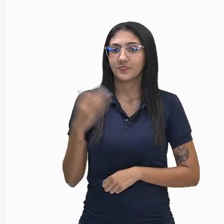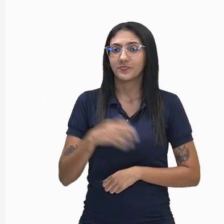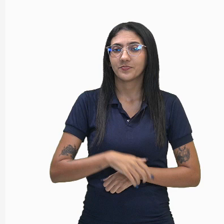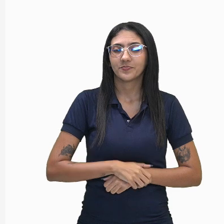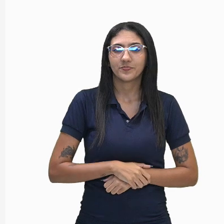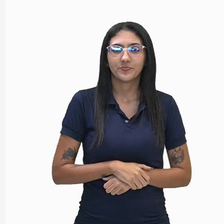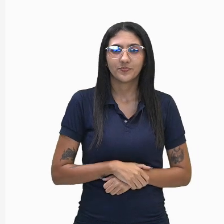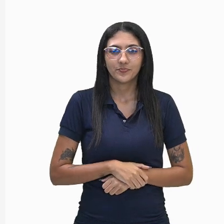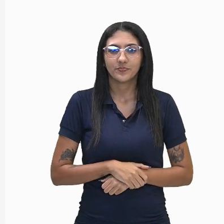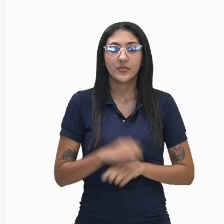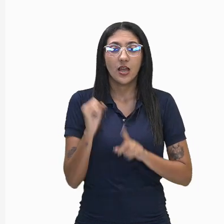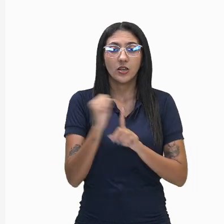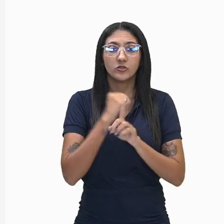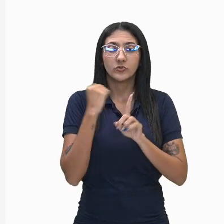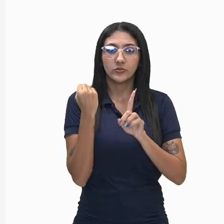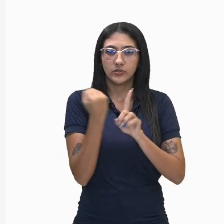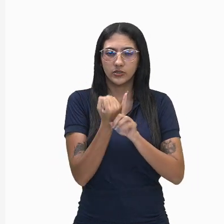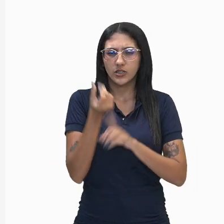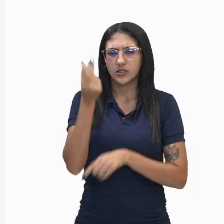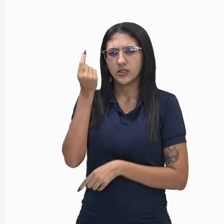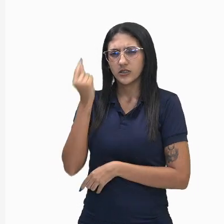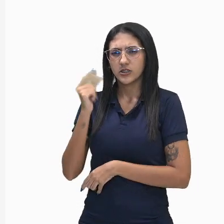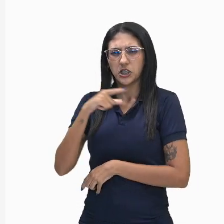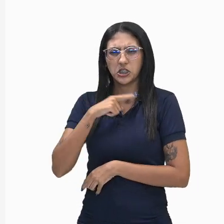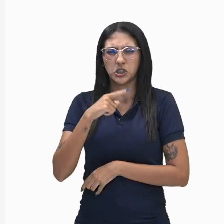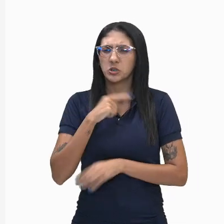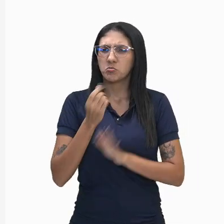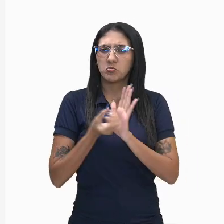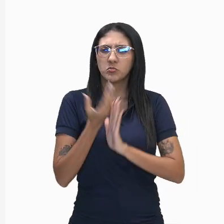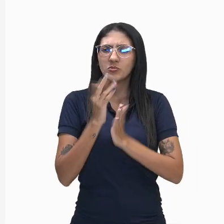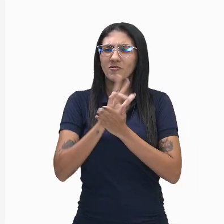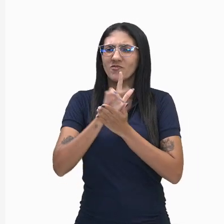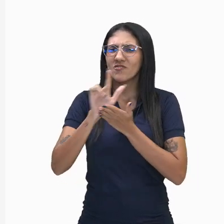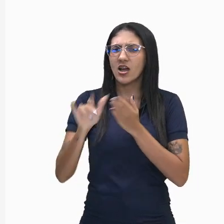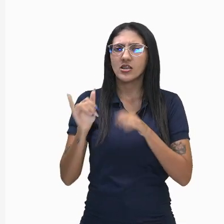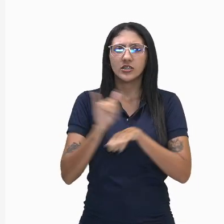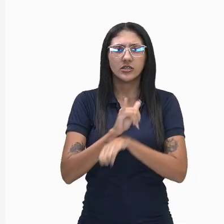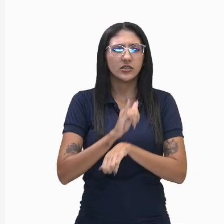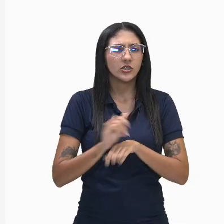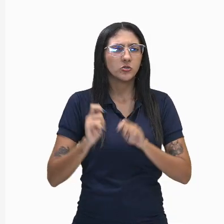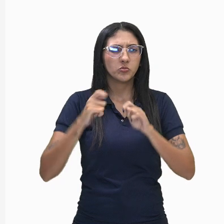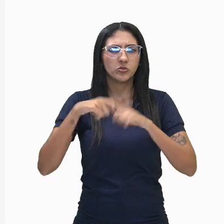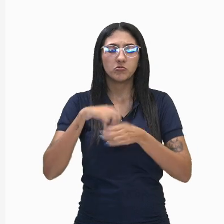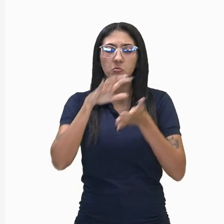sociedades antigas desenvolveram diversas formas de